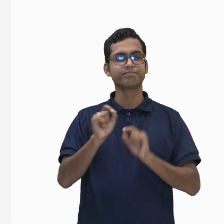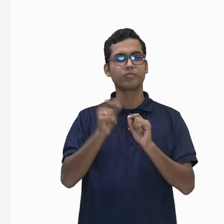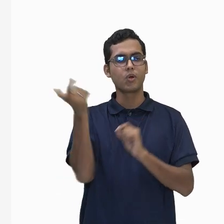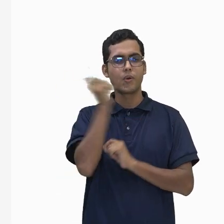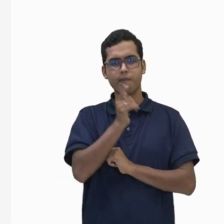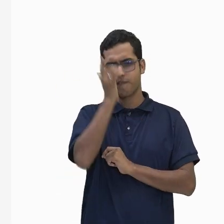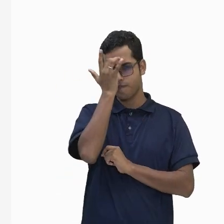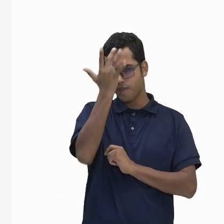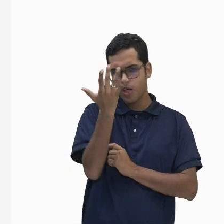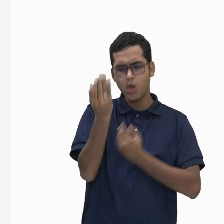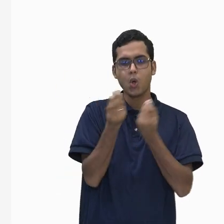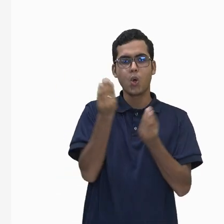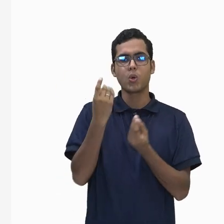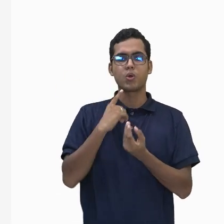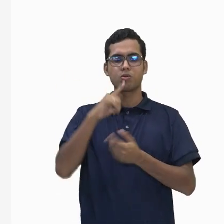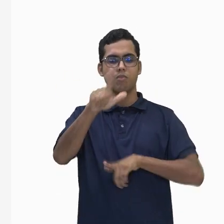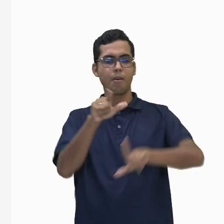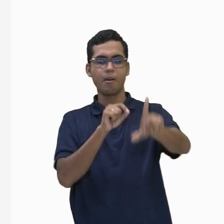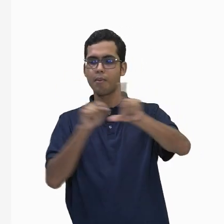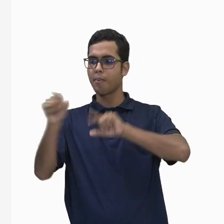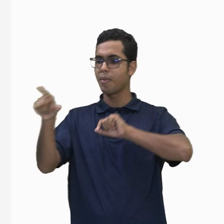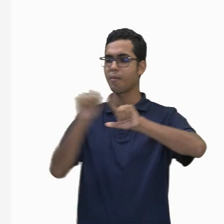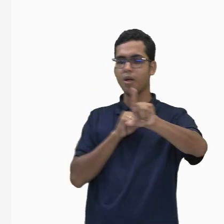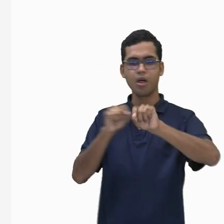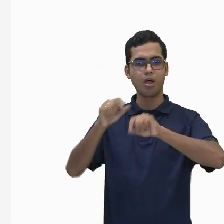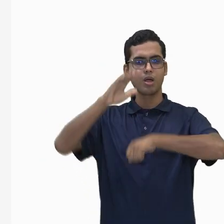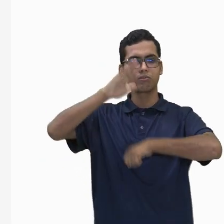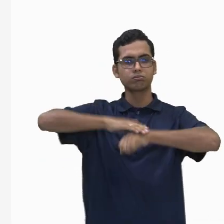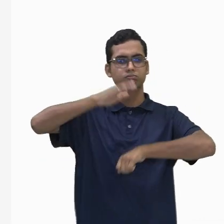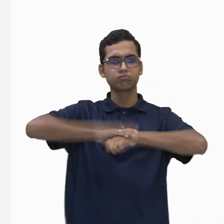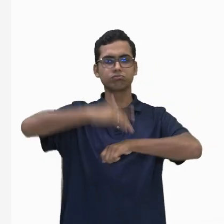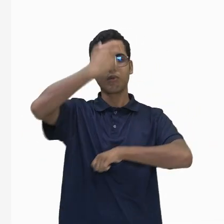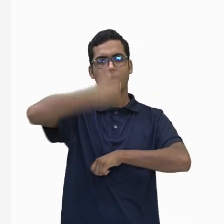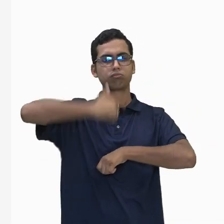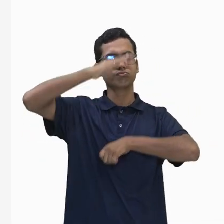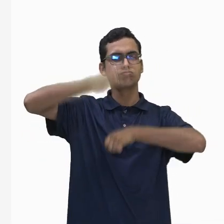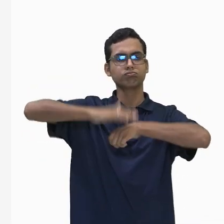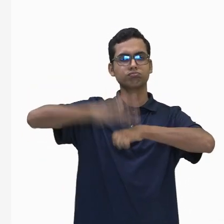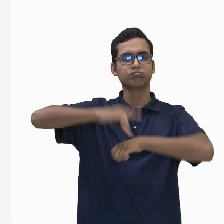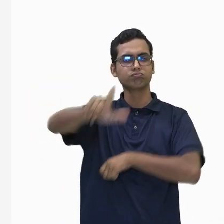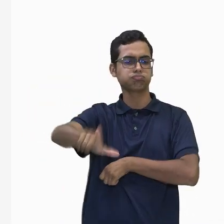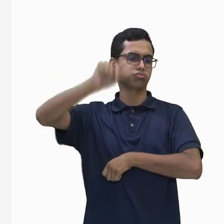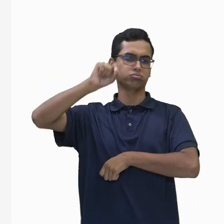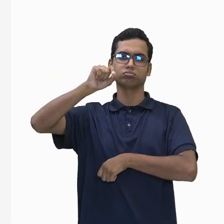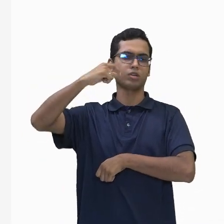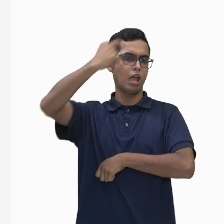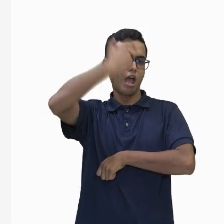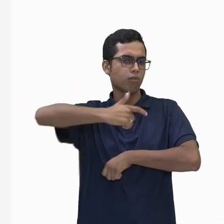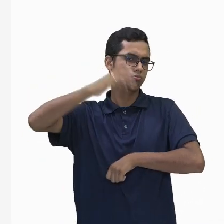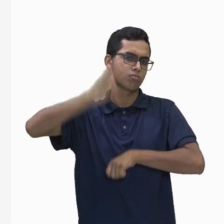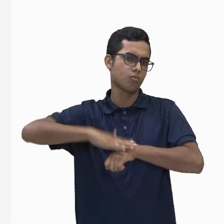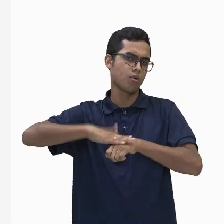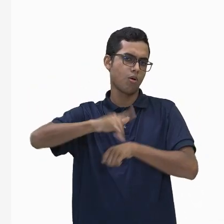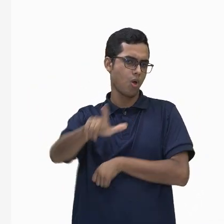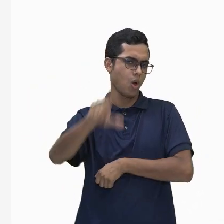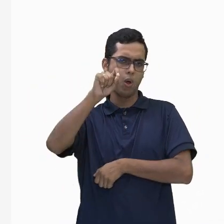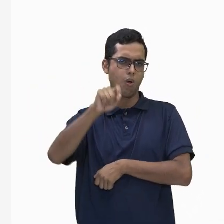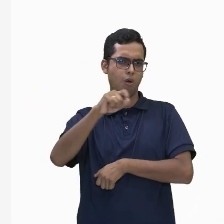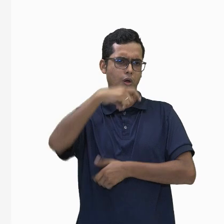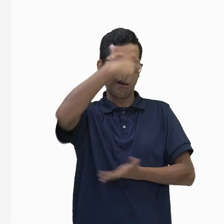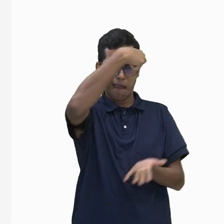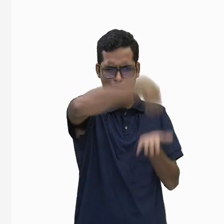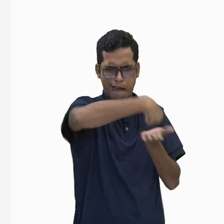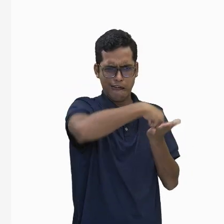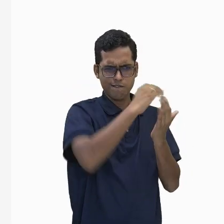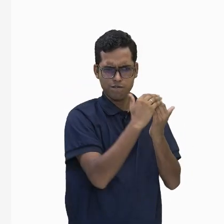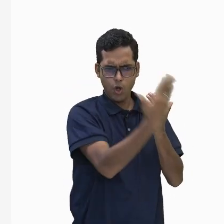conflitos das suas escolhas. Olha só, gente. Eu escolhi. Foi eu que escolhi.